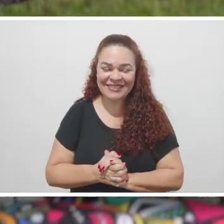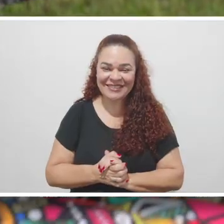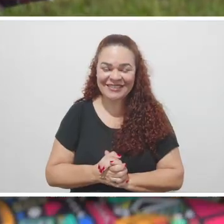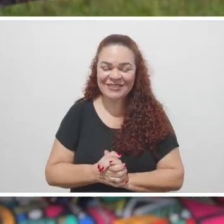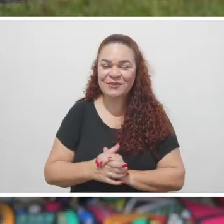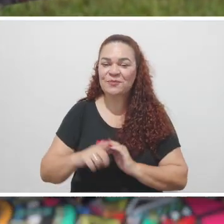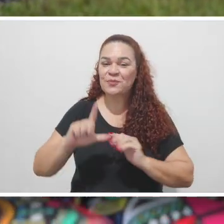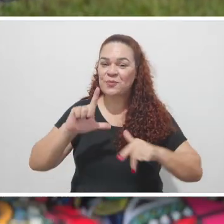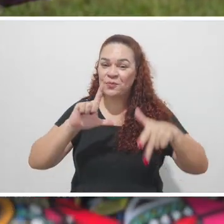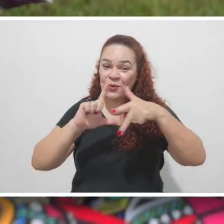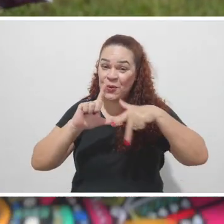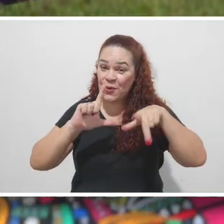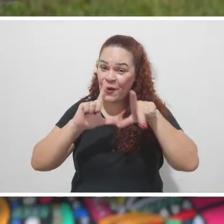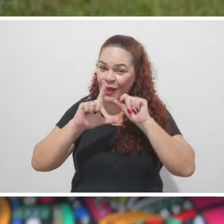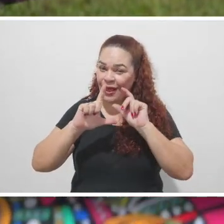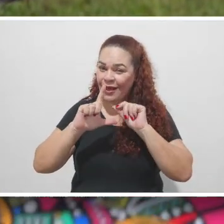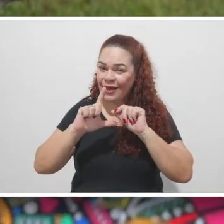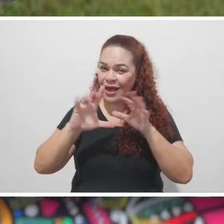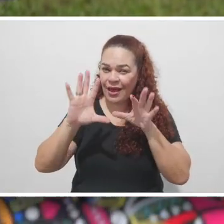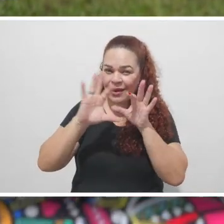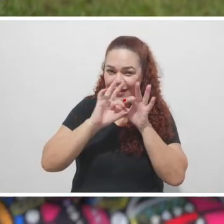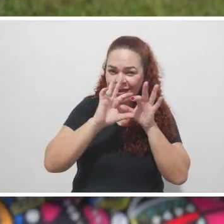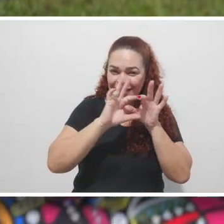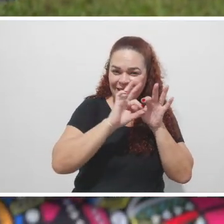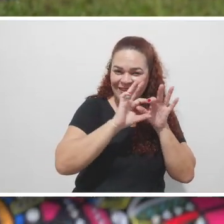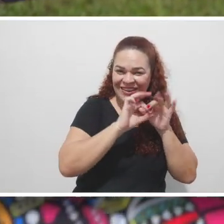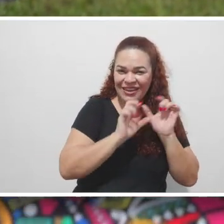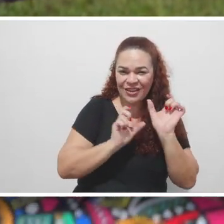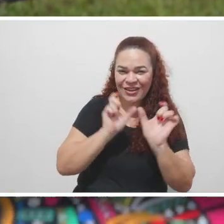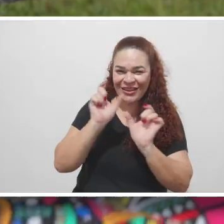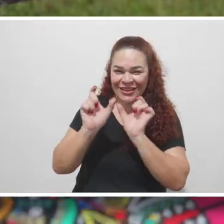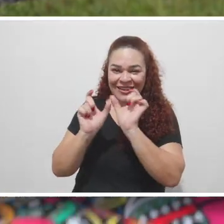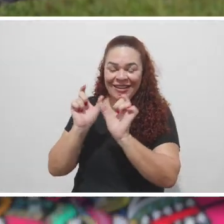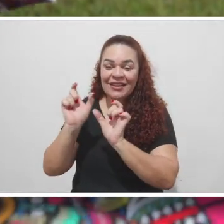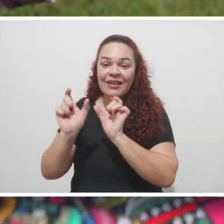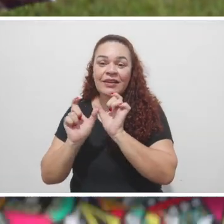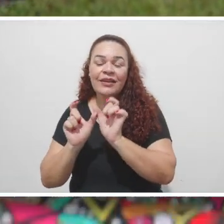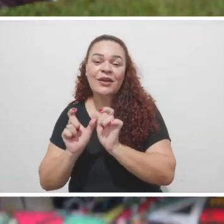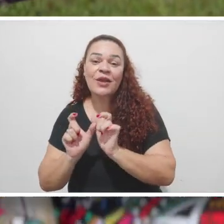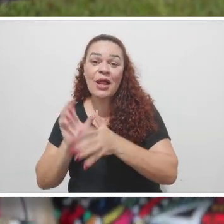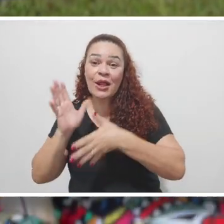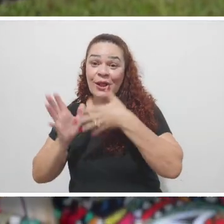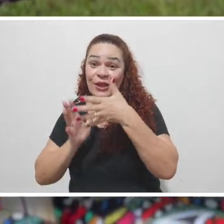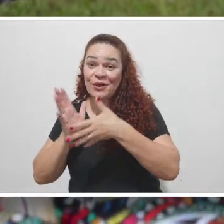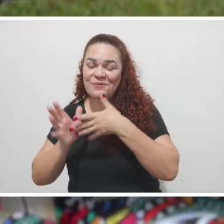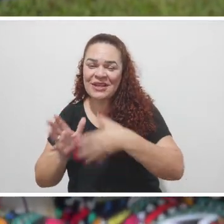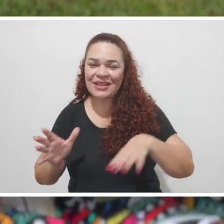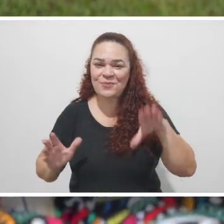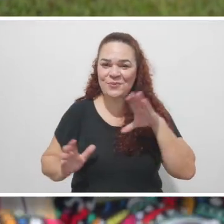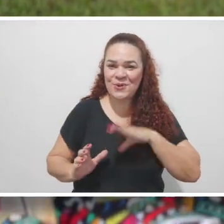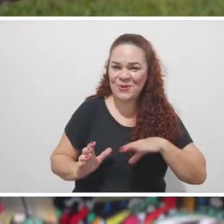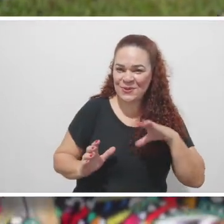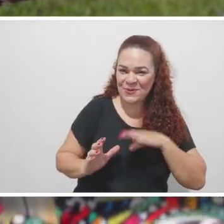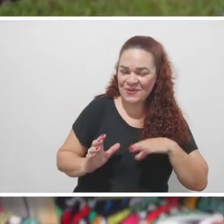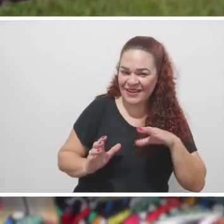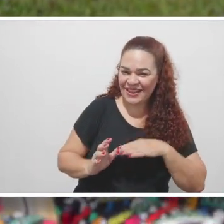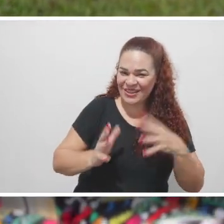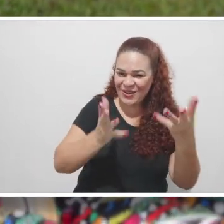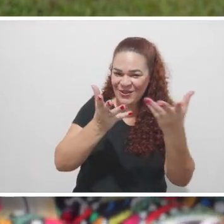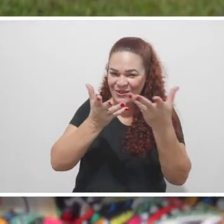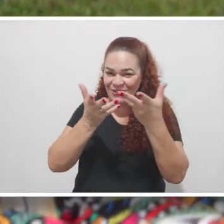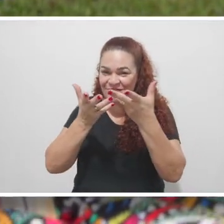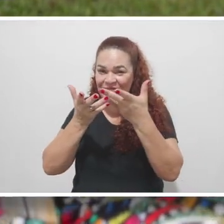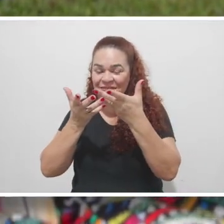Nosso Cola aí é a soma de muitas vozes, faladas e sinalizadas, em português e em libras, chamando a cidade